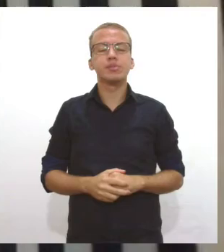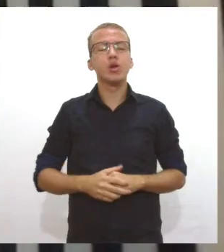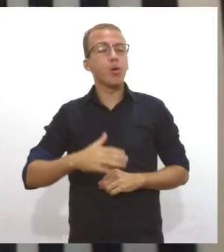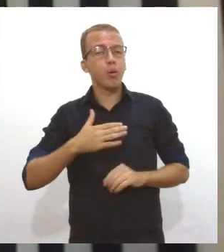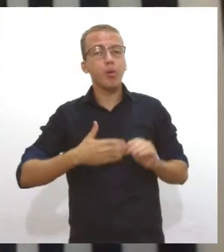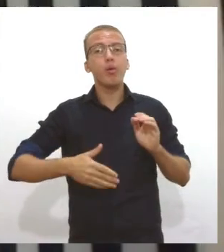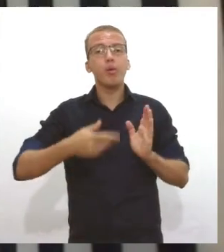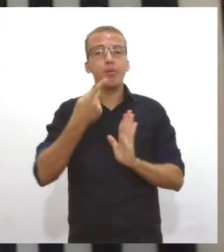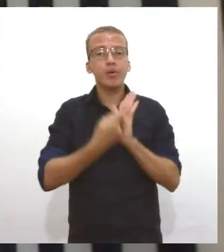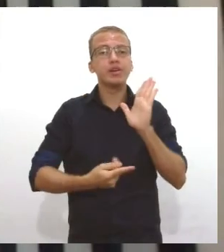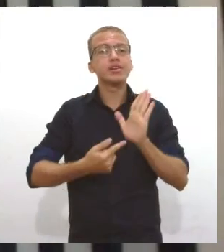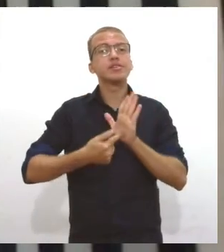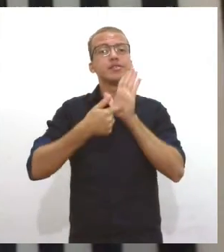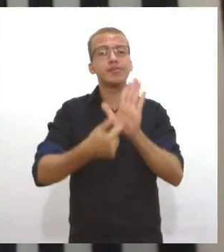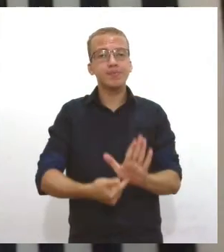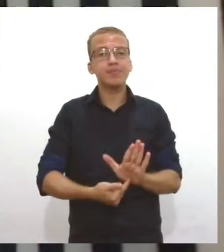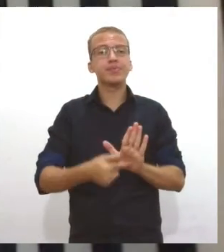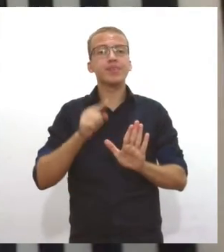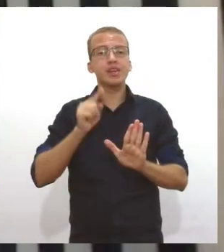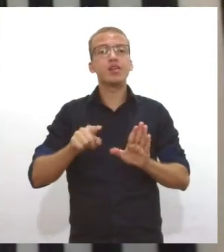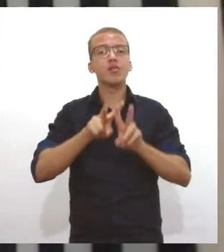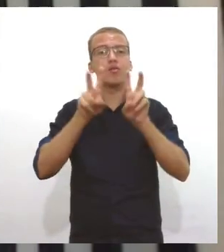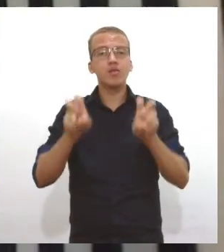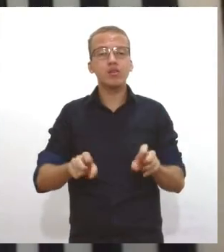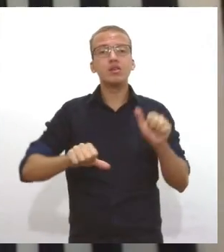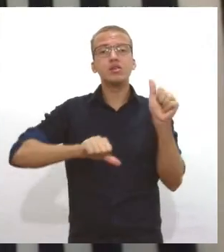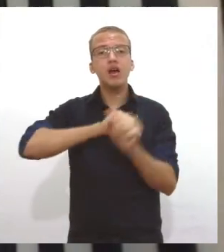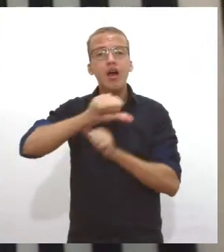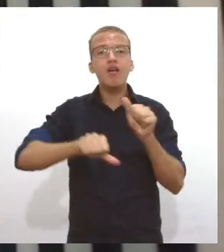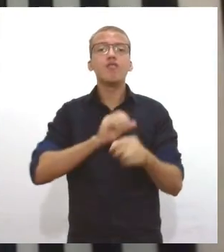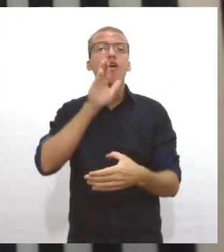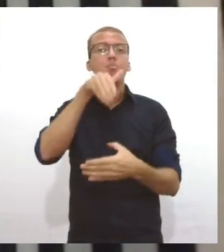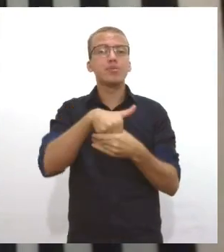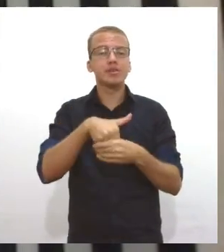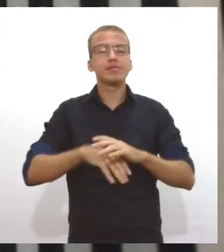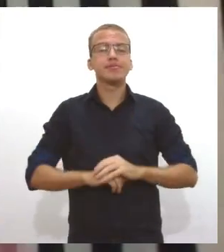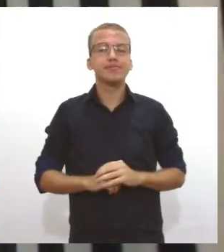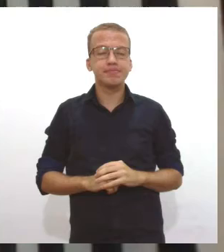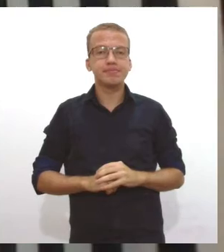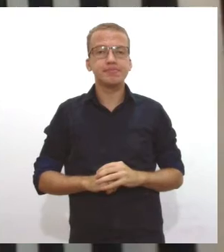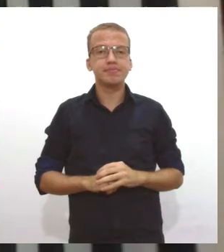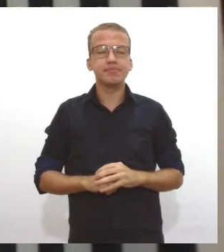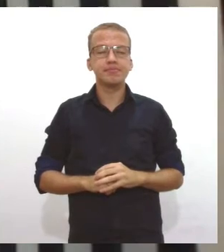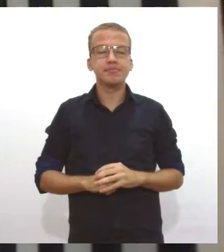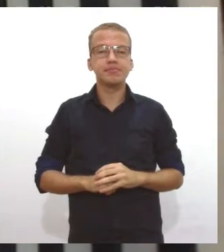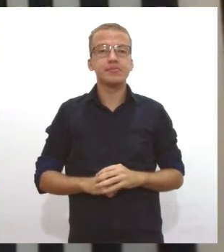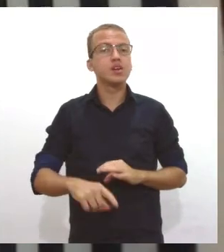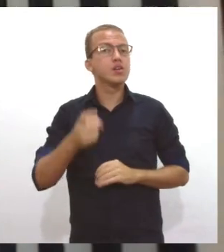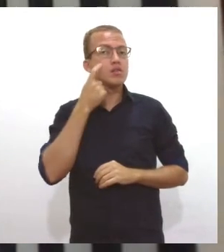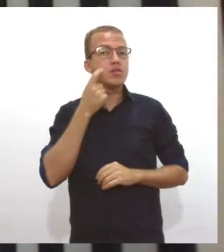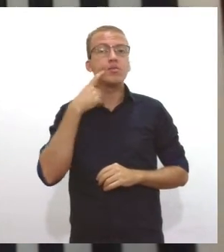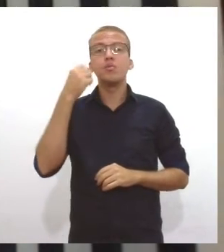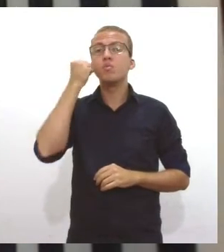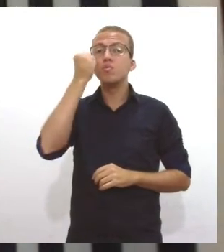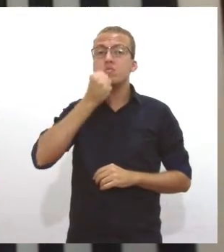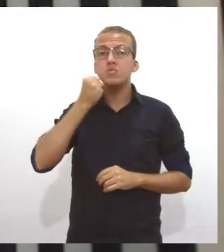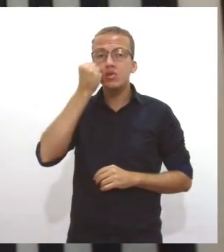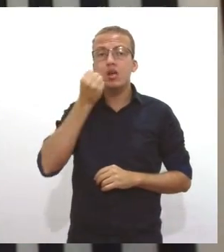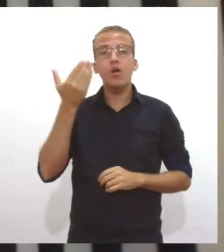e ele tem a ver com a reforma eleitoral é que quando você olha o Senado da República